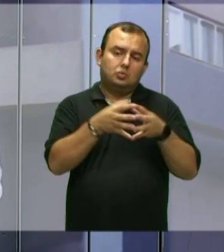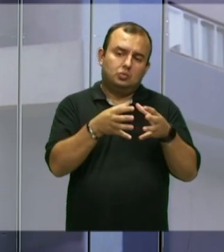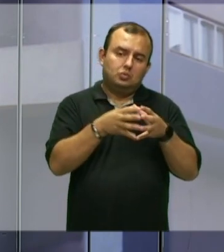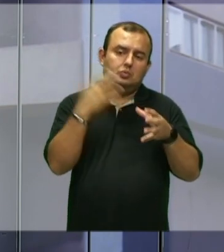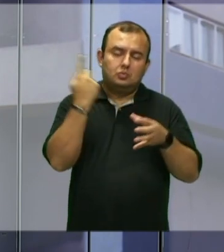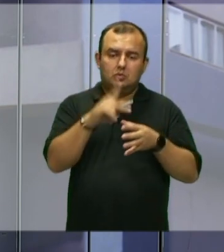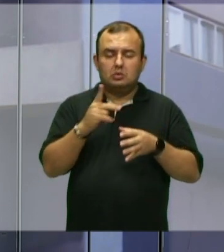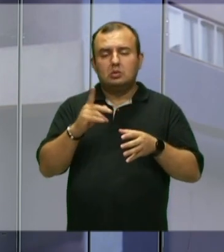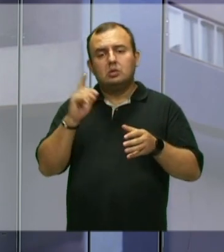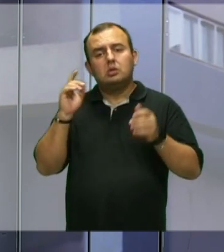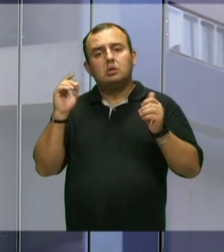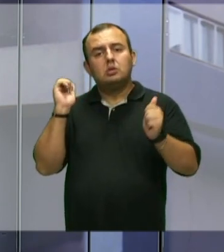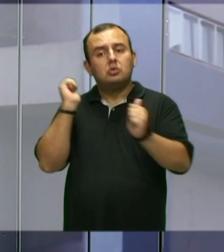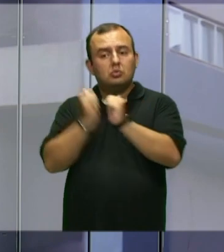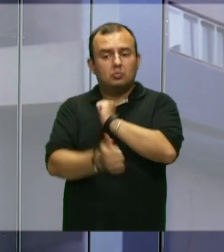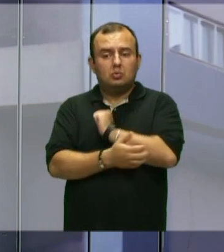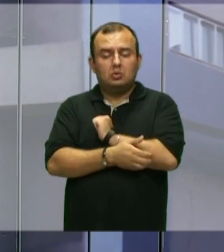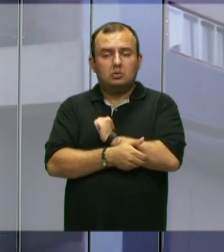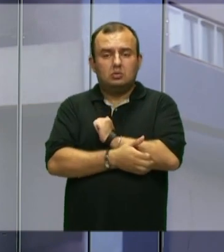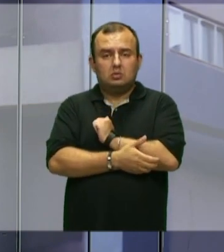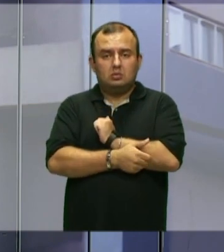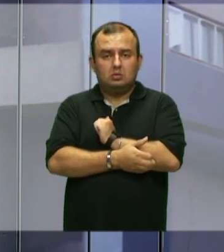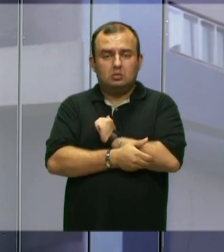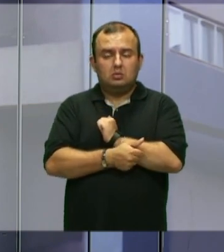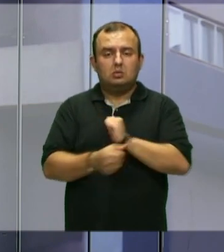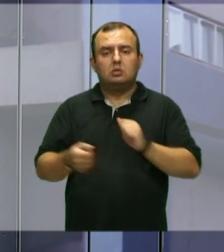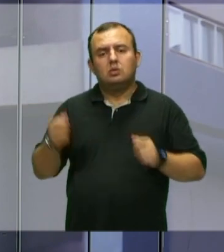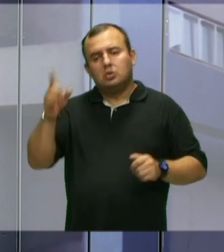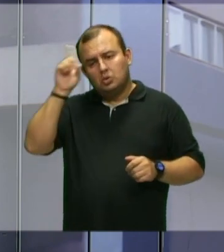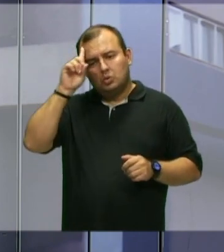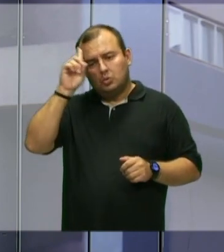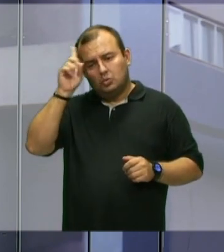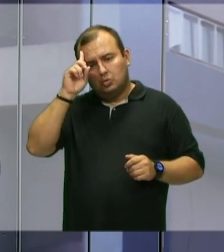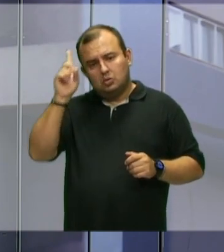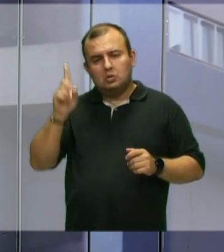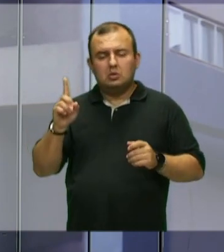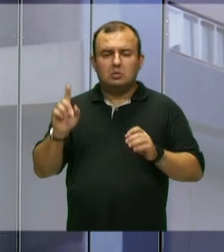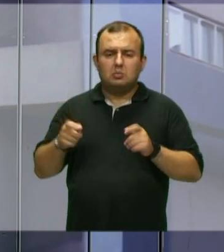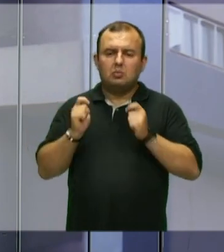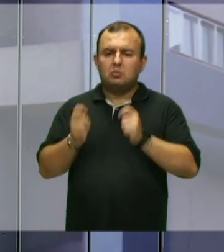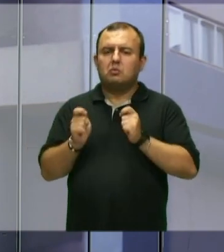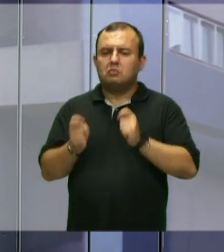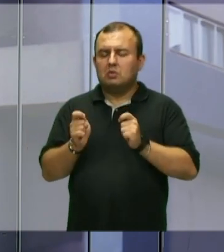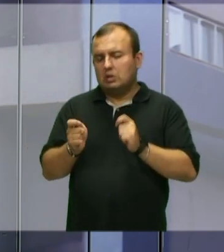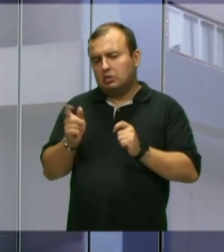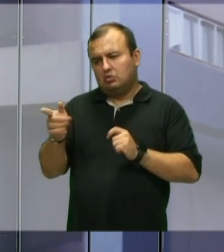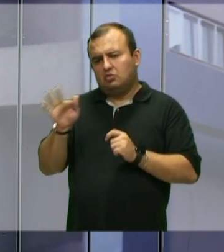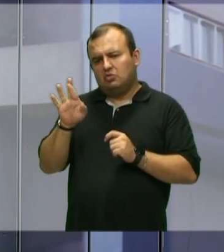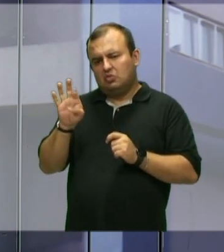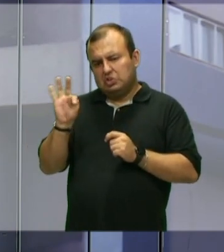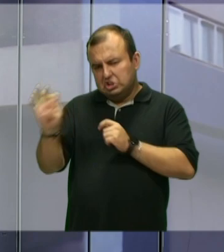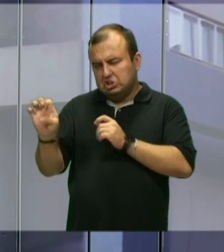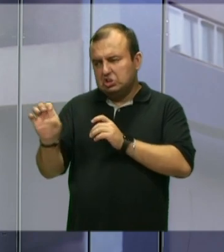que era esportiva, e não que usava o dia a dia para fazer frete, coisa nesse sentido.